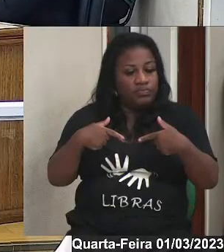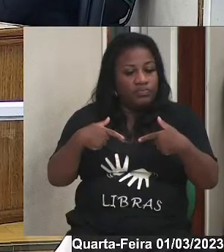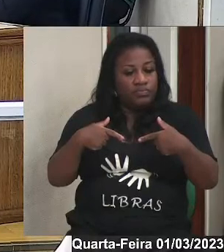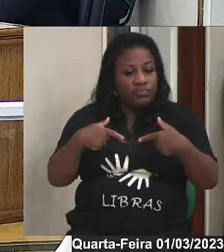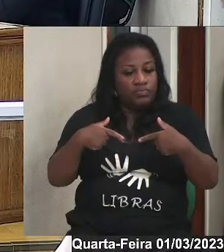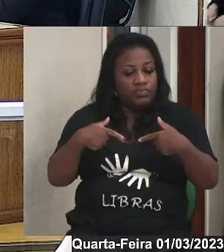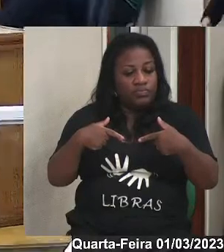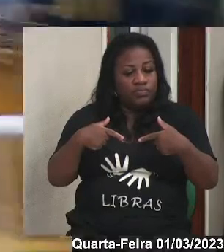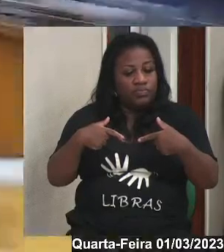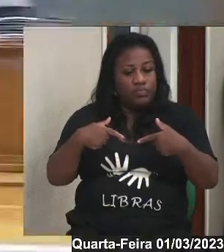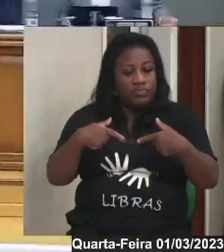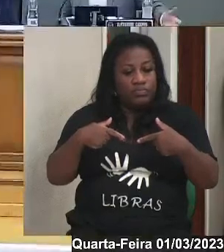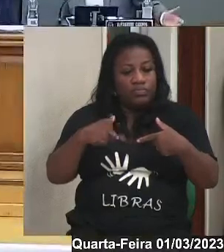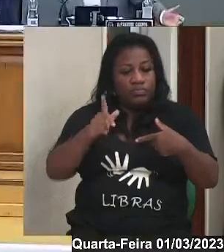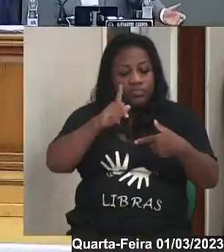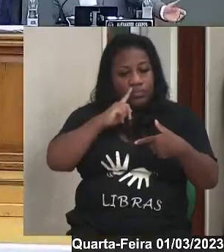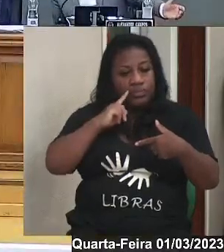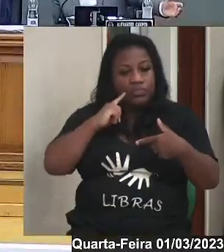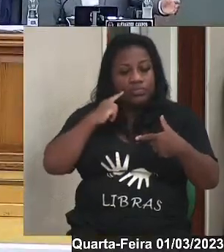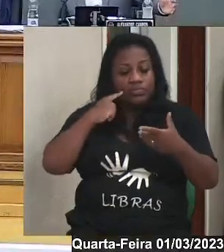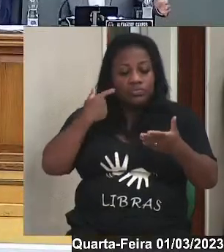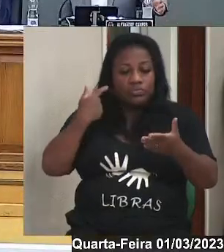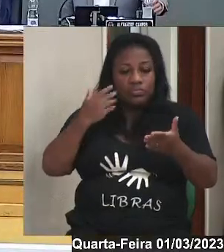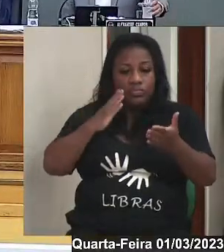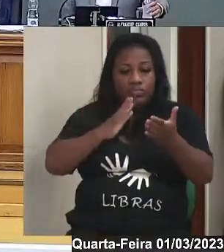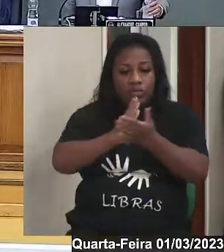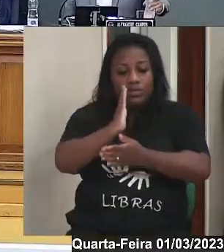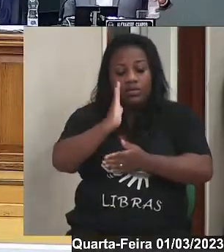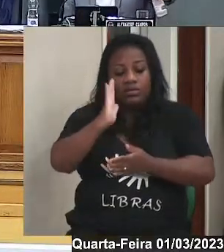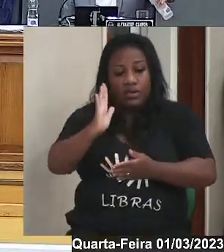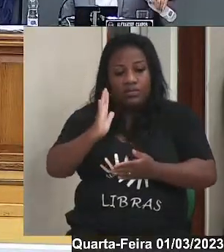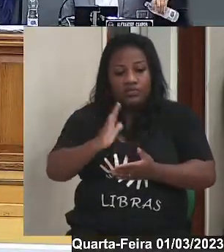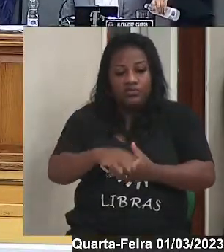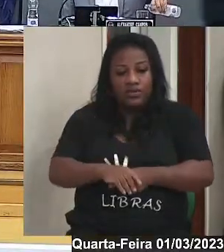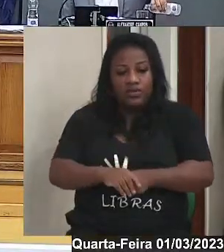A solicitação do vereador Gilson Oliveira para inversão de pauta está aprovada.